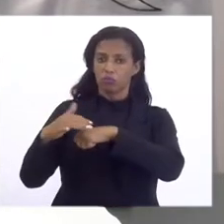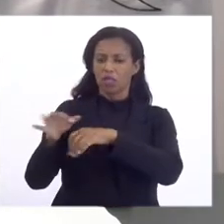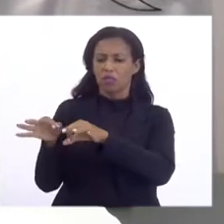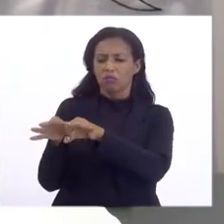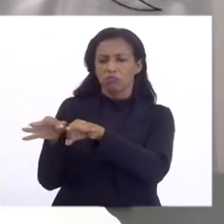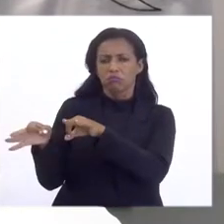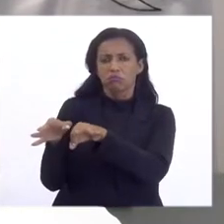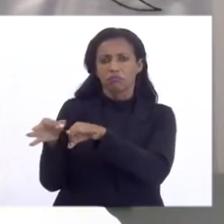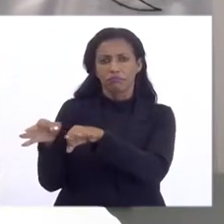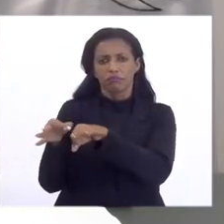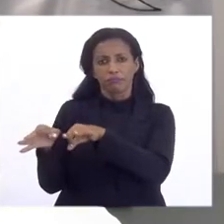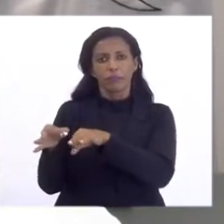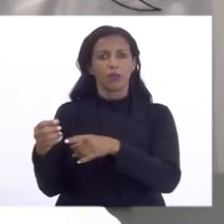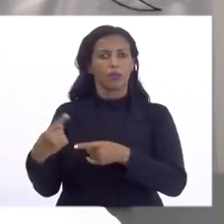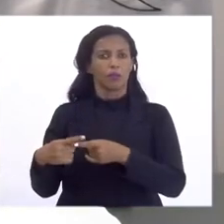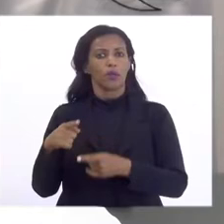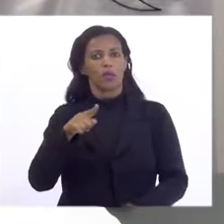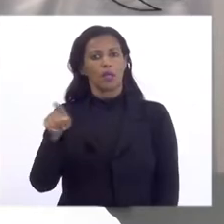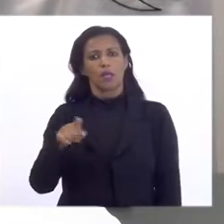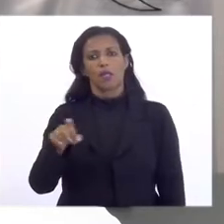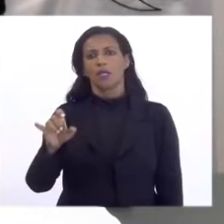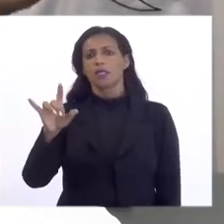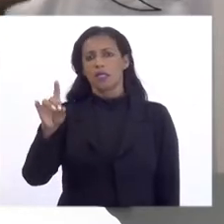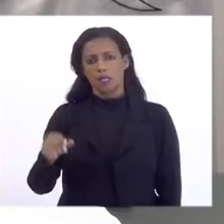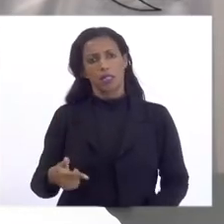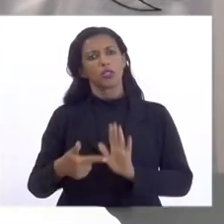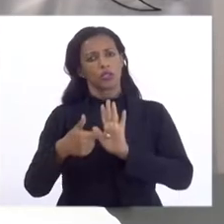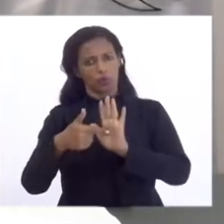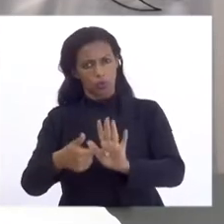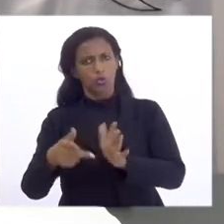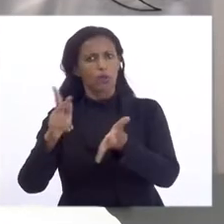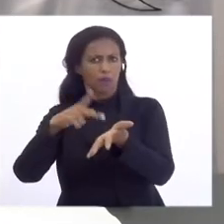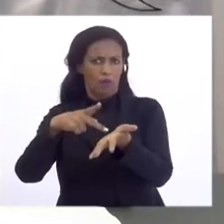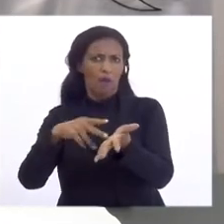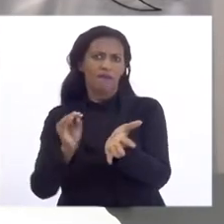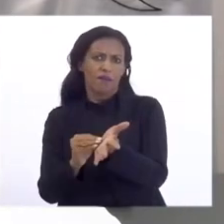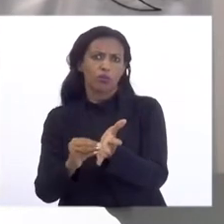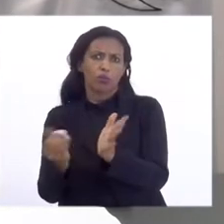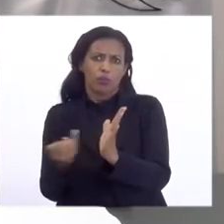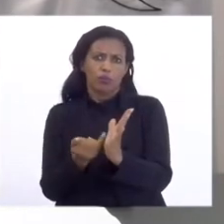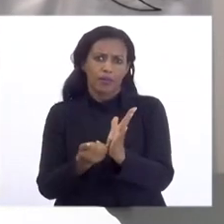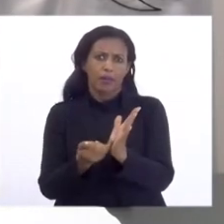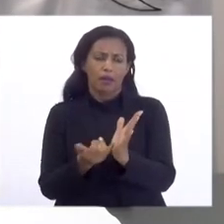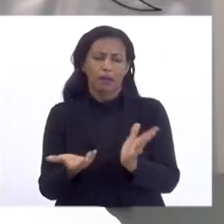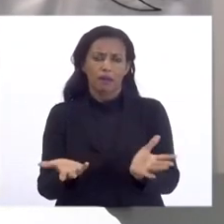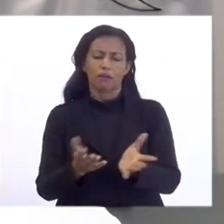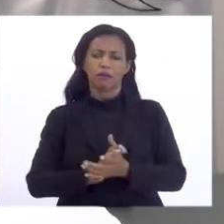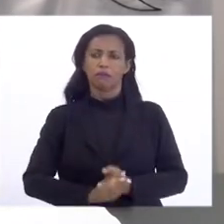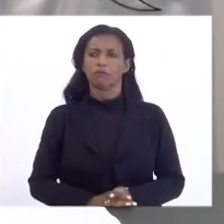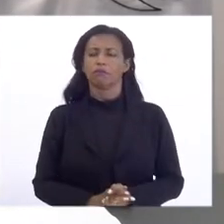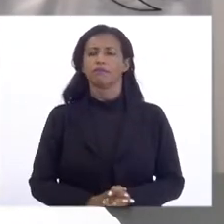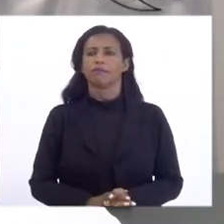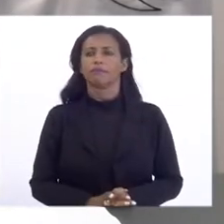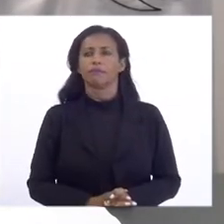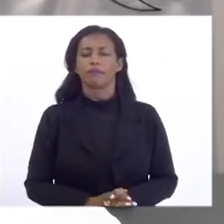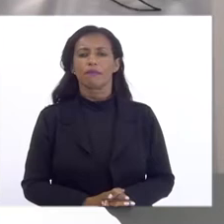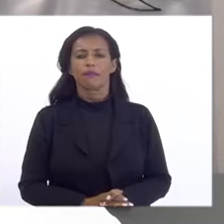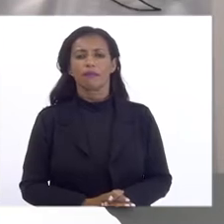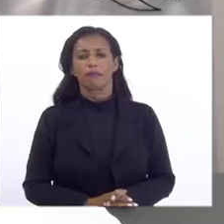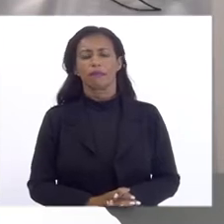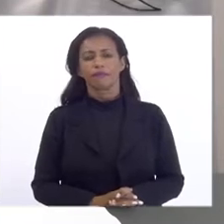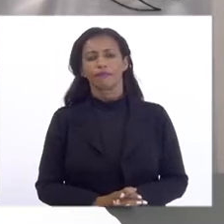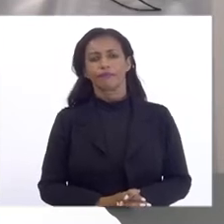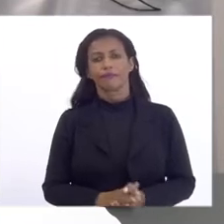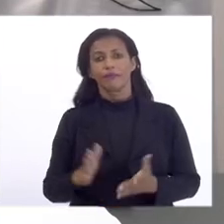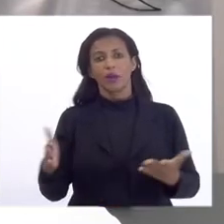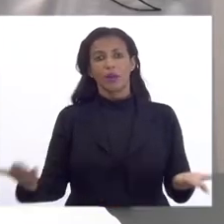ajustaram. Porque, de fato, a deputada Zeidan havia apresentado em 18, não foi publicado e reapresentado pela deputada Franciane Regiane. Então,